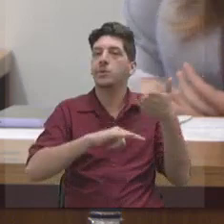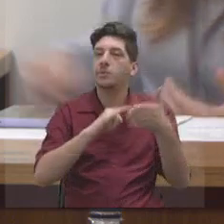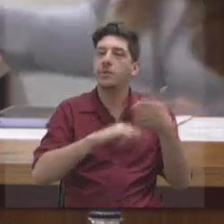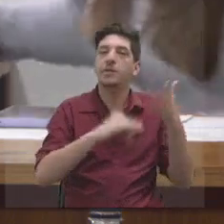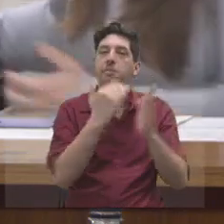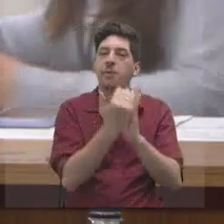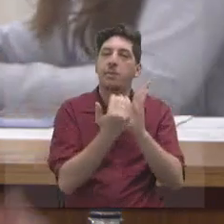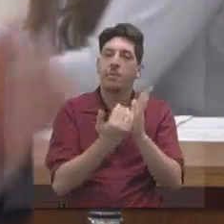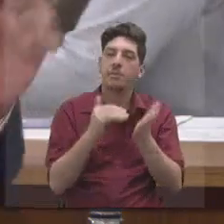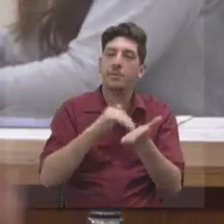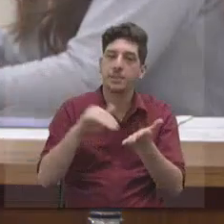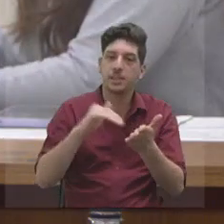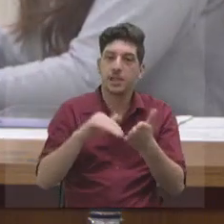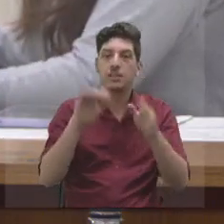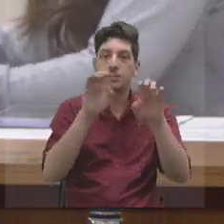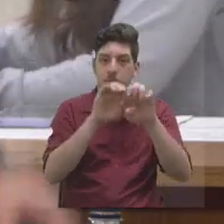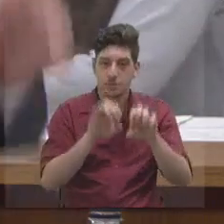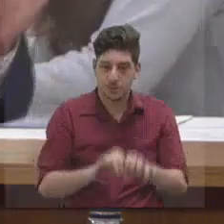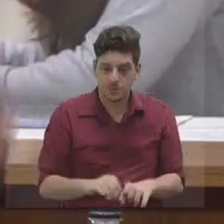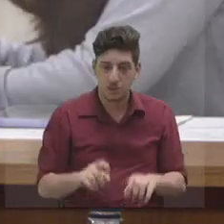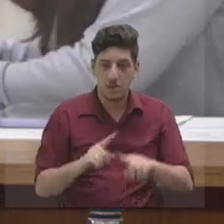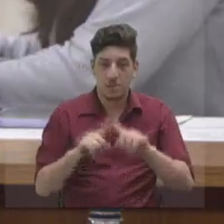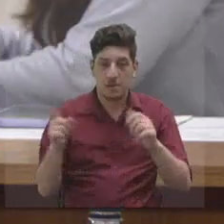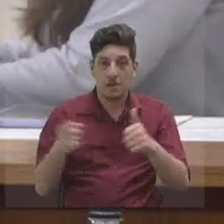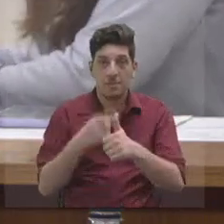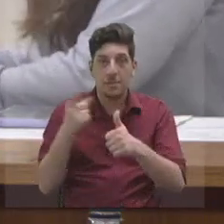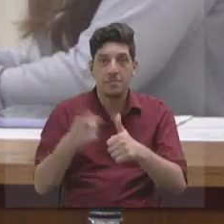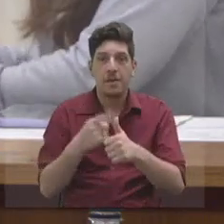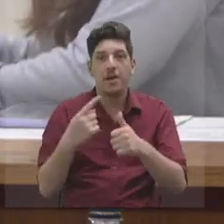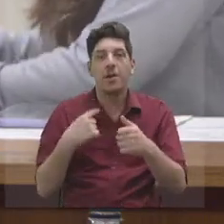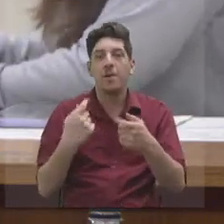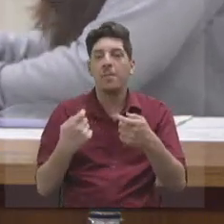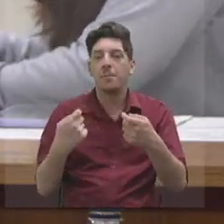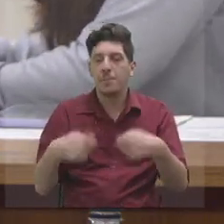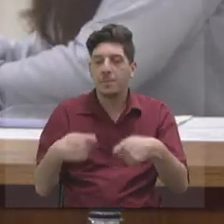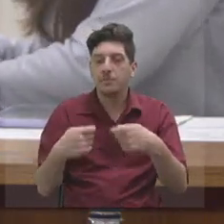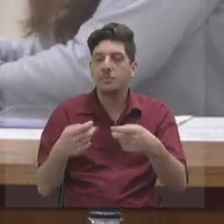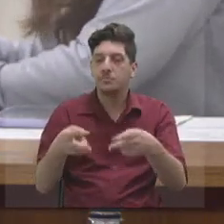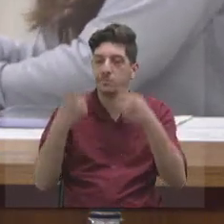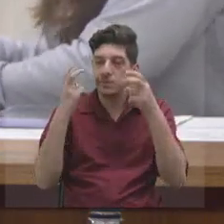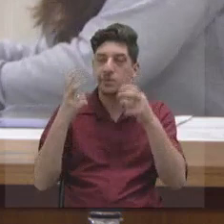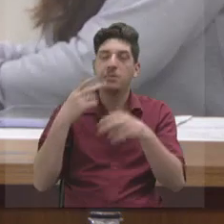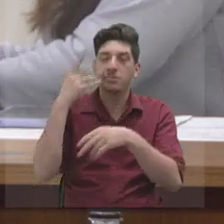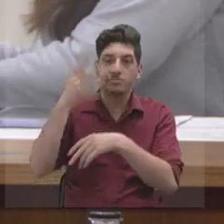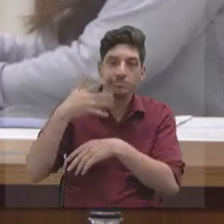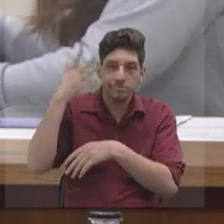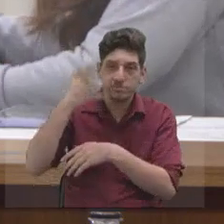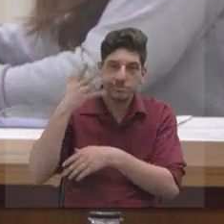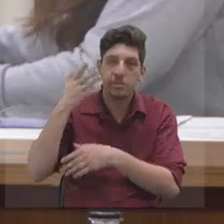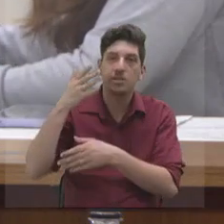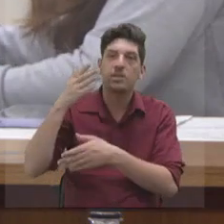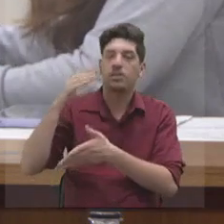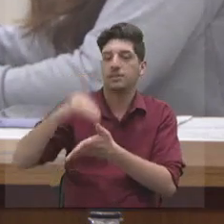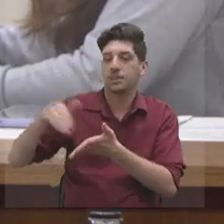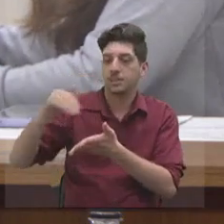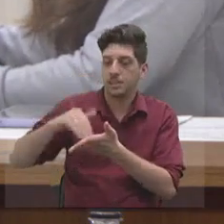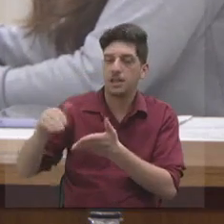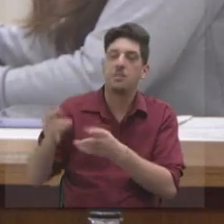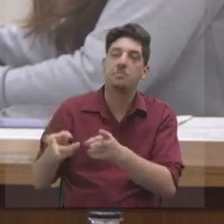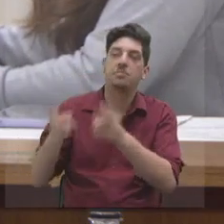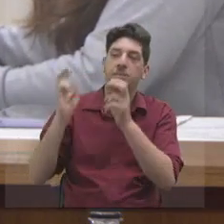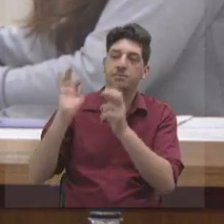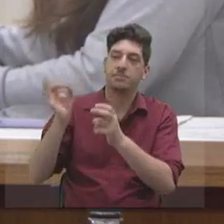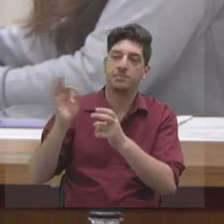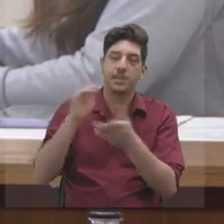infraestrutura mas primeiro atentamente observei aqui a apresentação do secretário e vi ali que a secretaria de